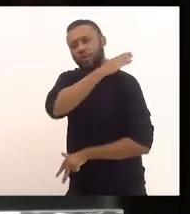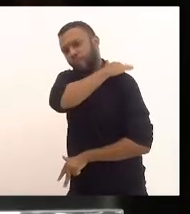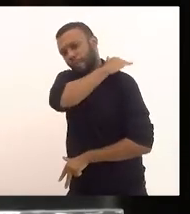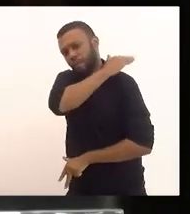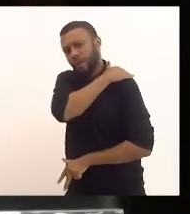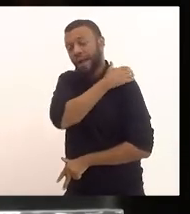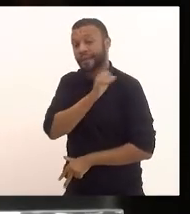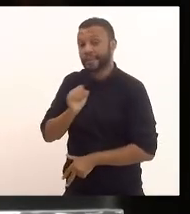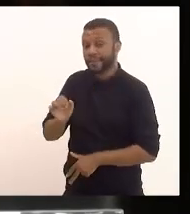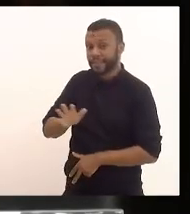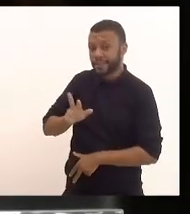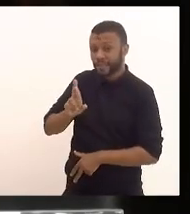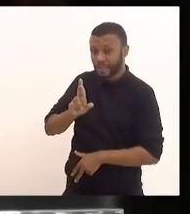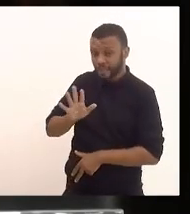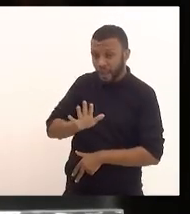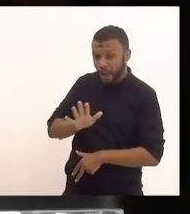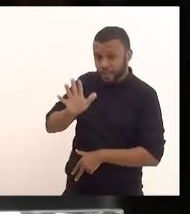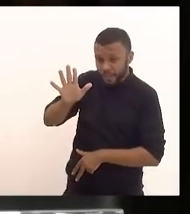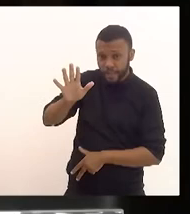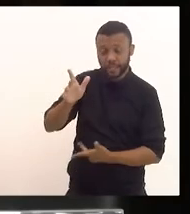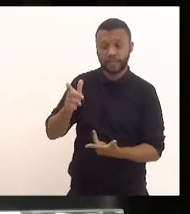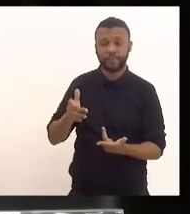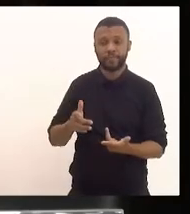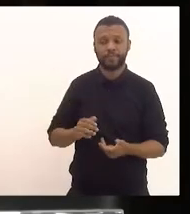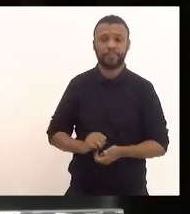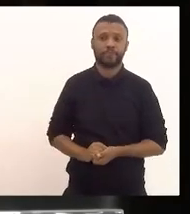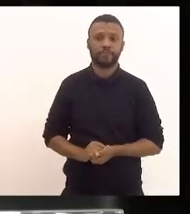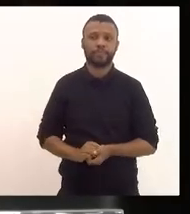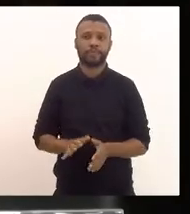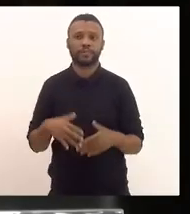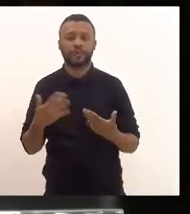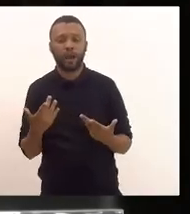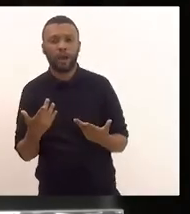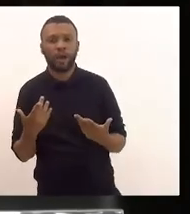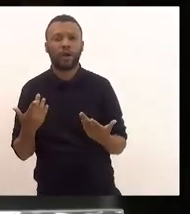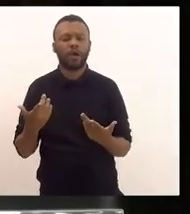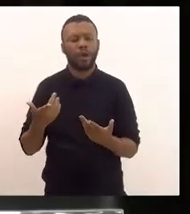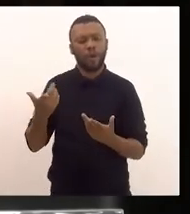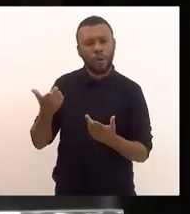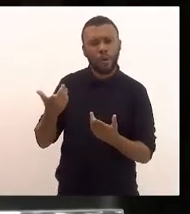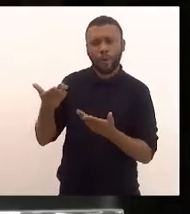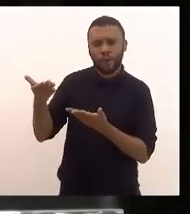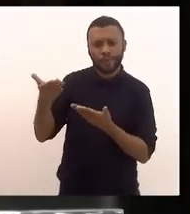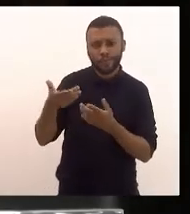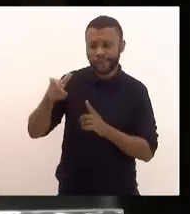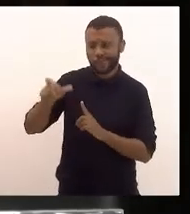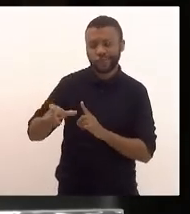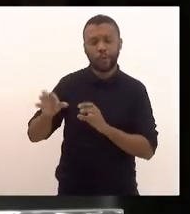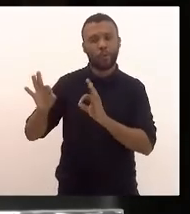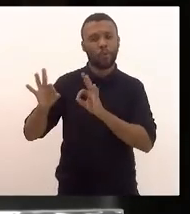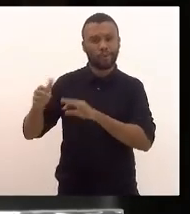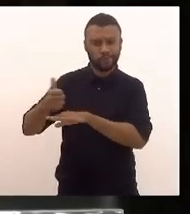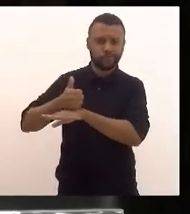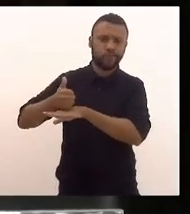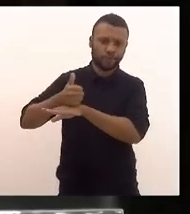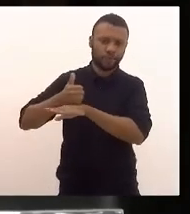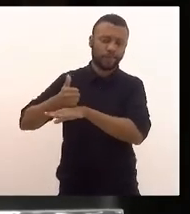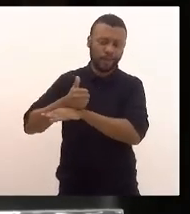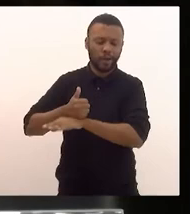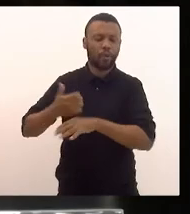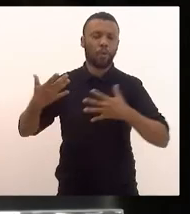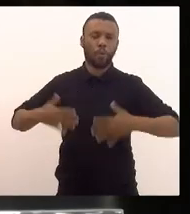Rocinha não é E aí se eu ouvido Super especialista que tá aí na Globo inclusive